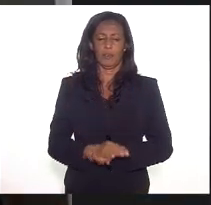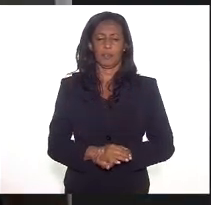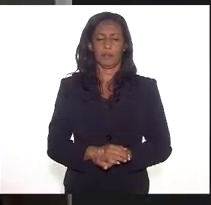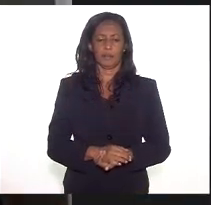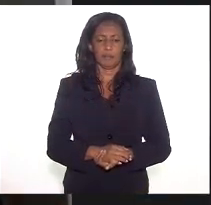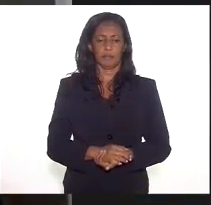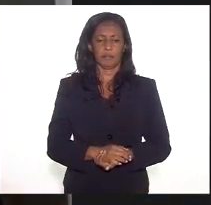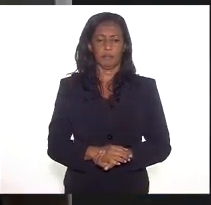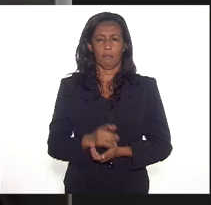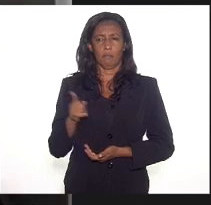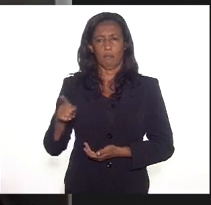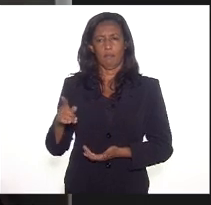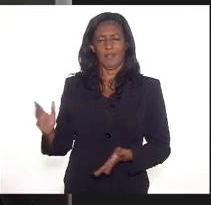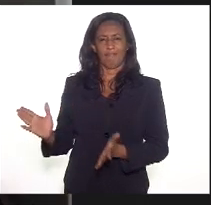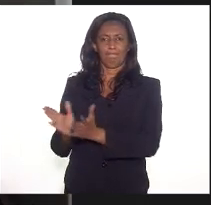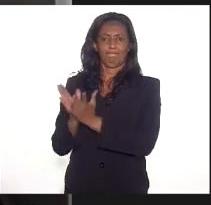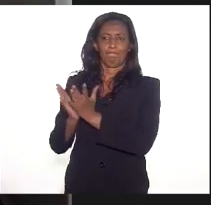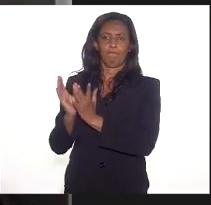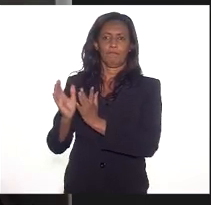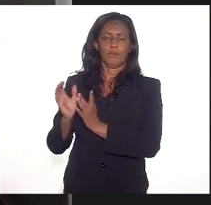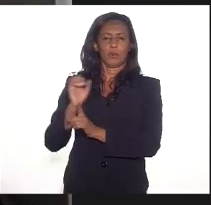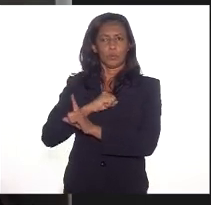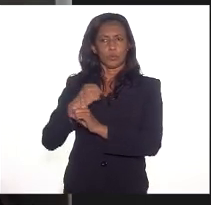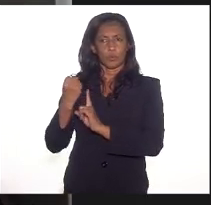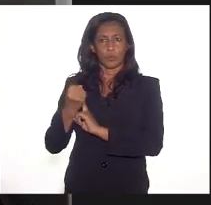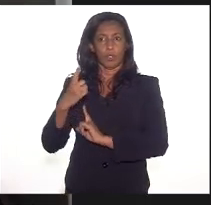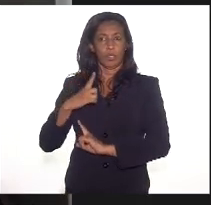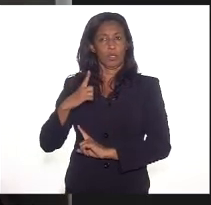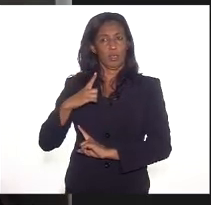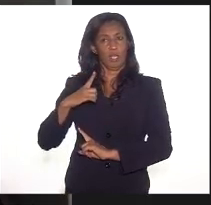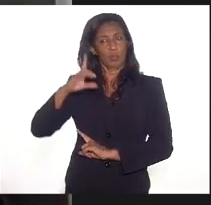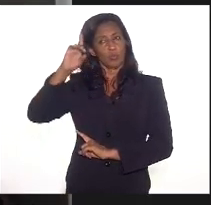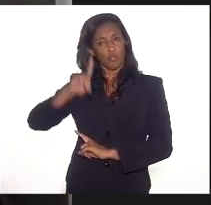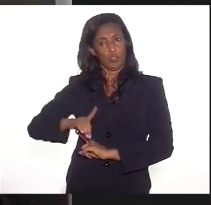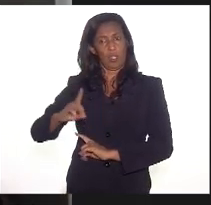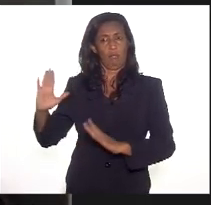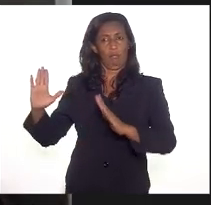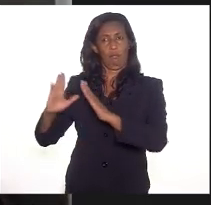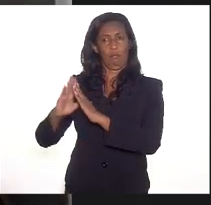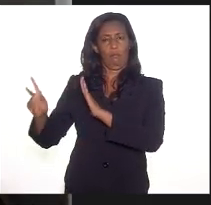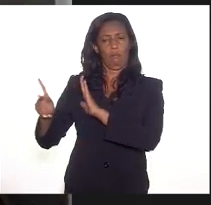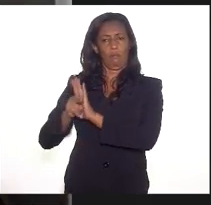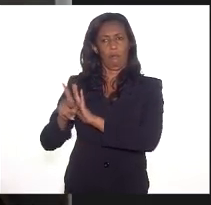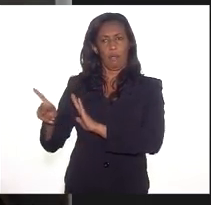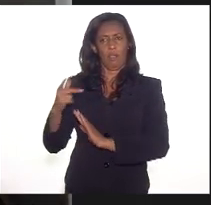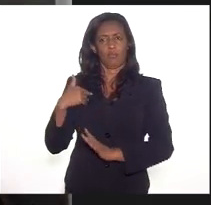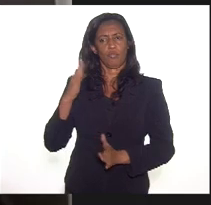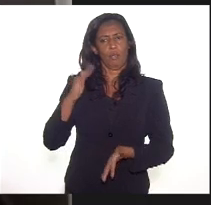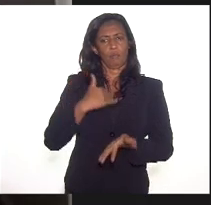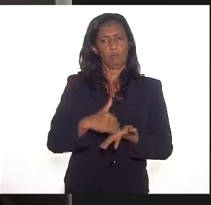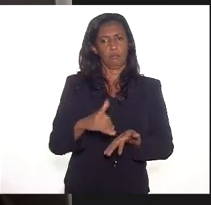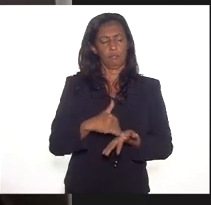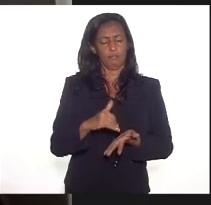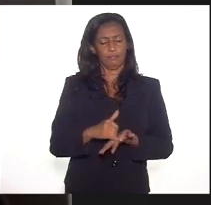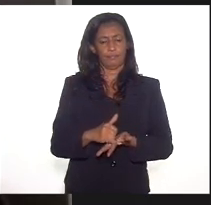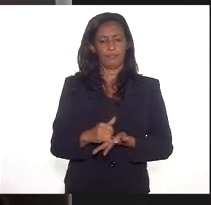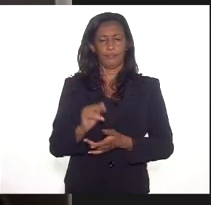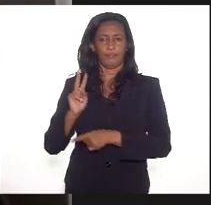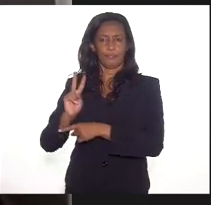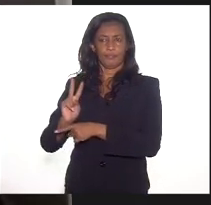em situação de vulnerabilidade social, ter o título de propriedade. Né? Eu, que fui secretária de assistência